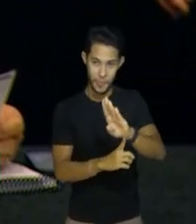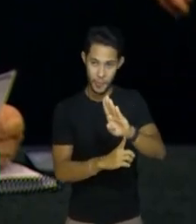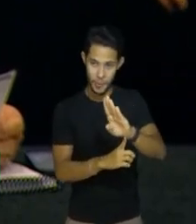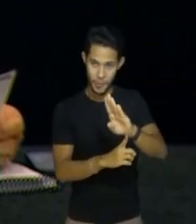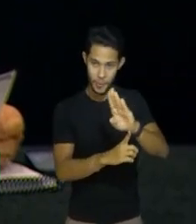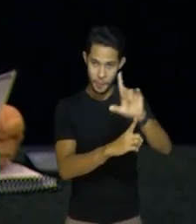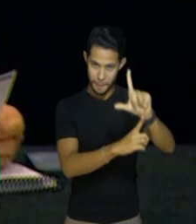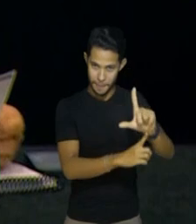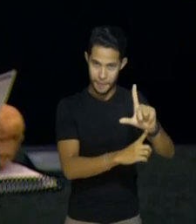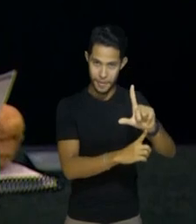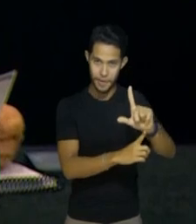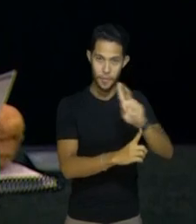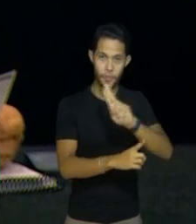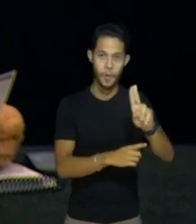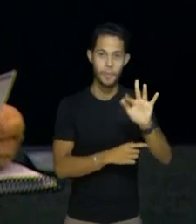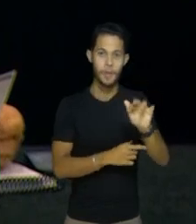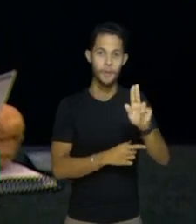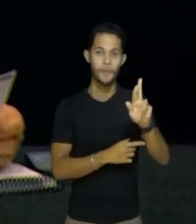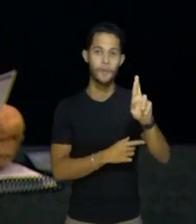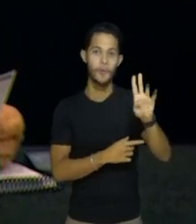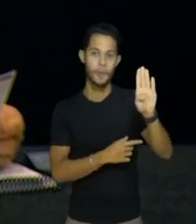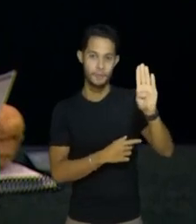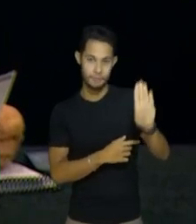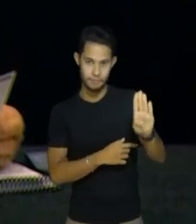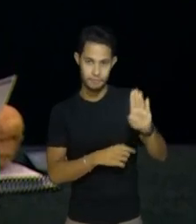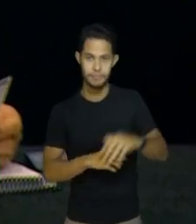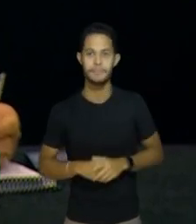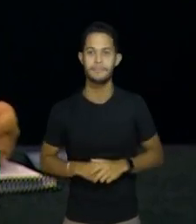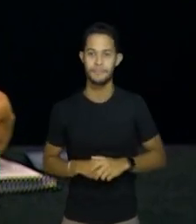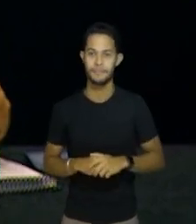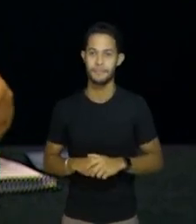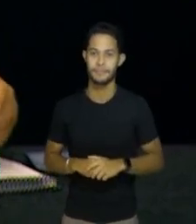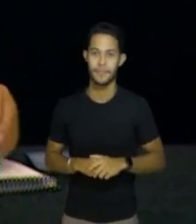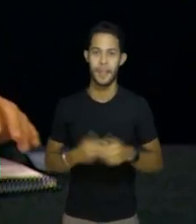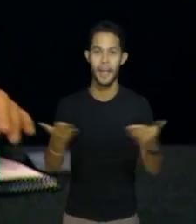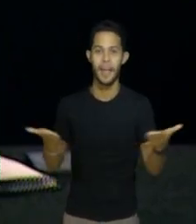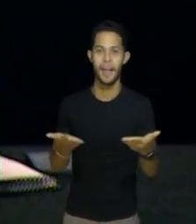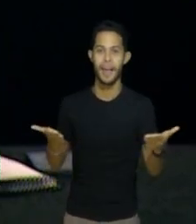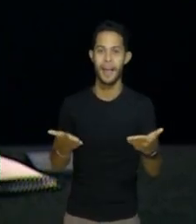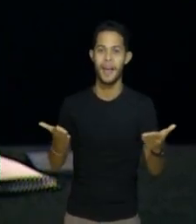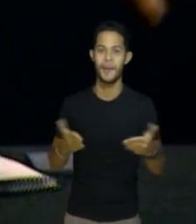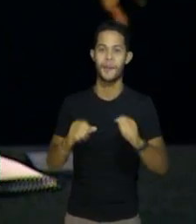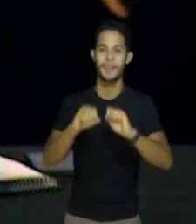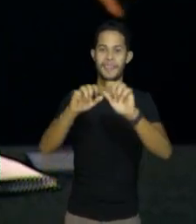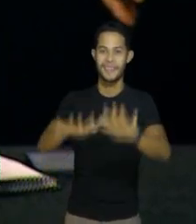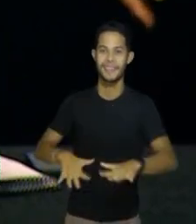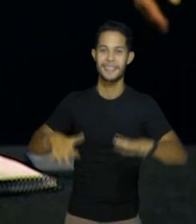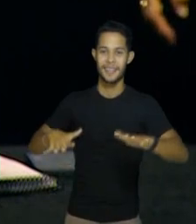nosso colega deputado Napoleão Bernardes. Está encerrada a presente sessão.